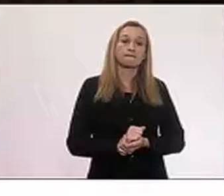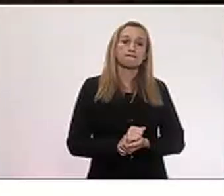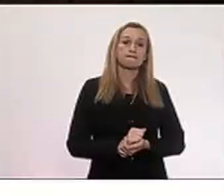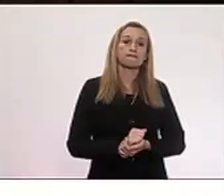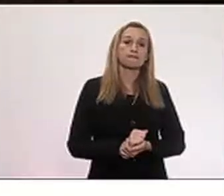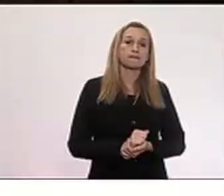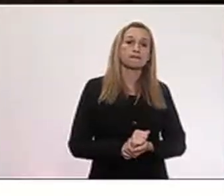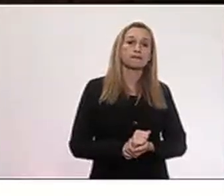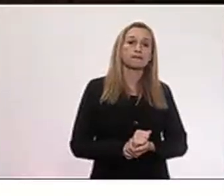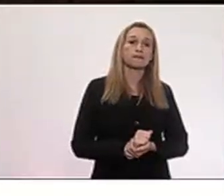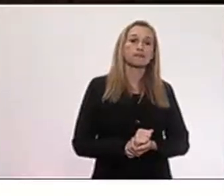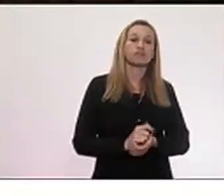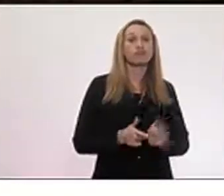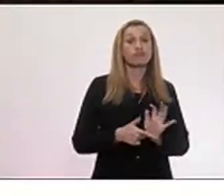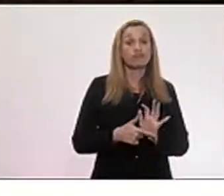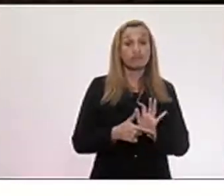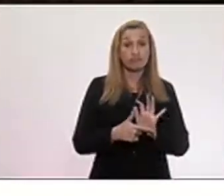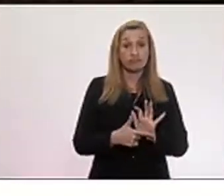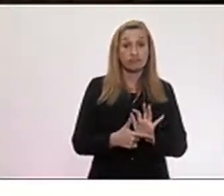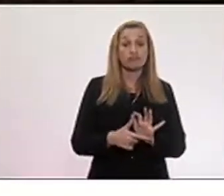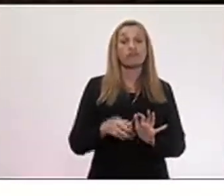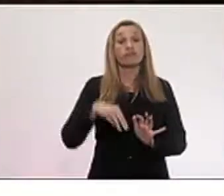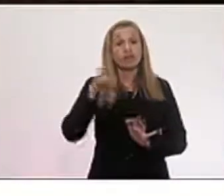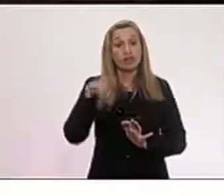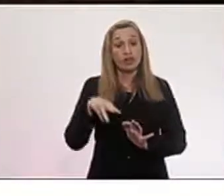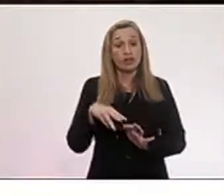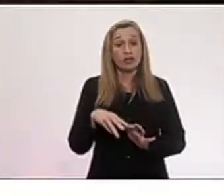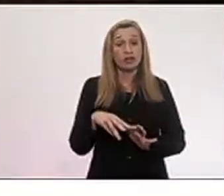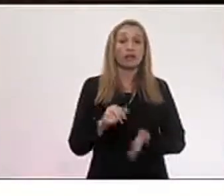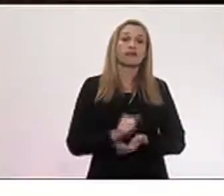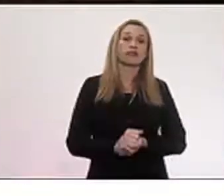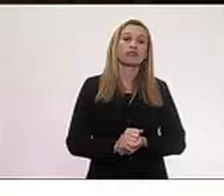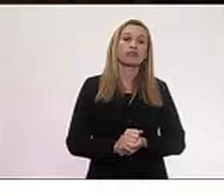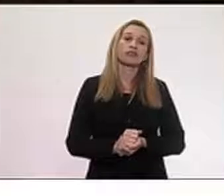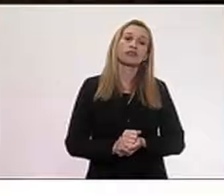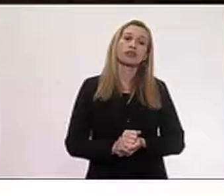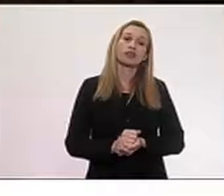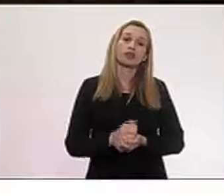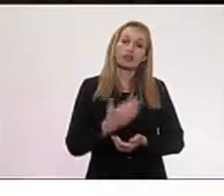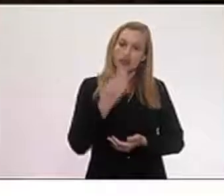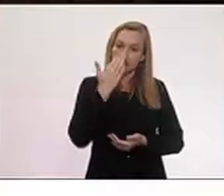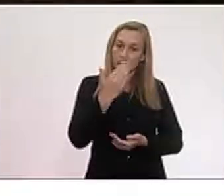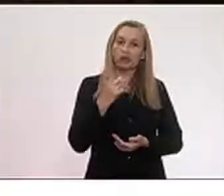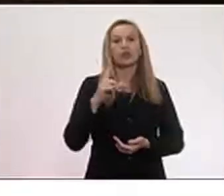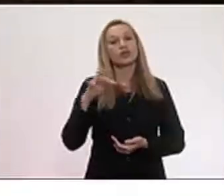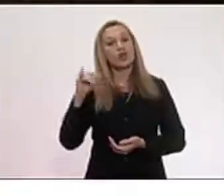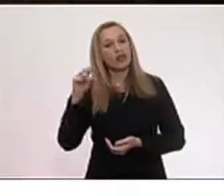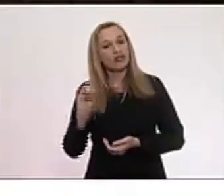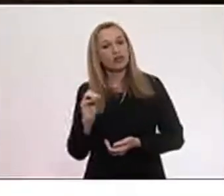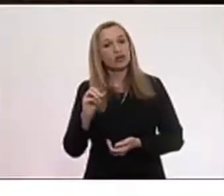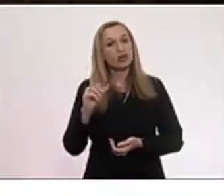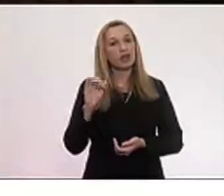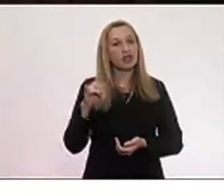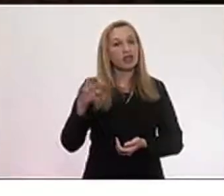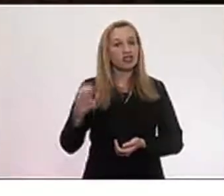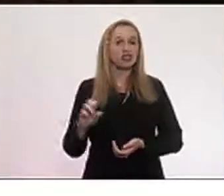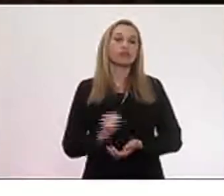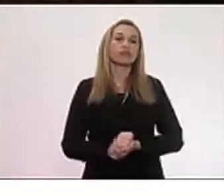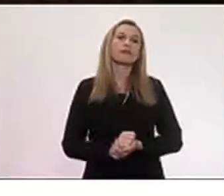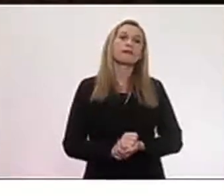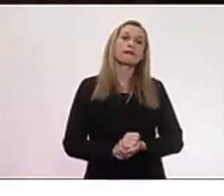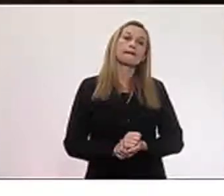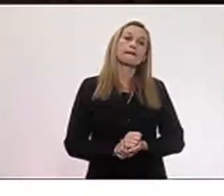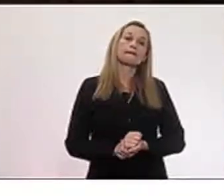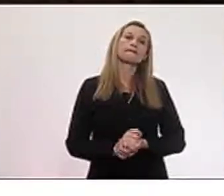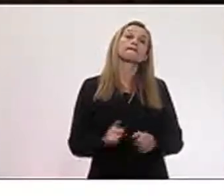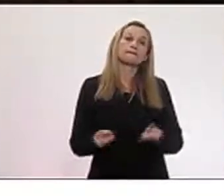convenções era o diretório que estava atuando, presidida pelo deputado Otávio Leite e